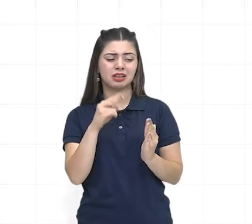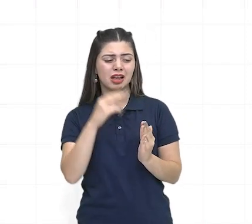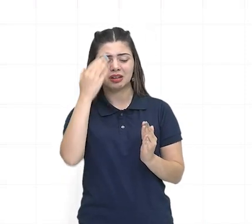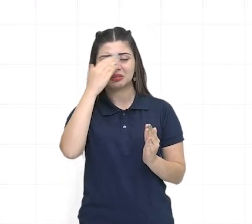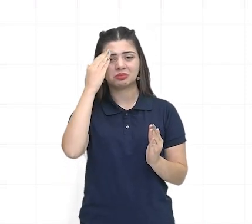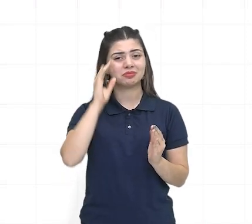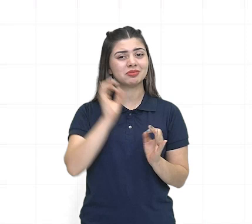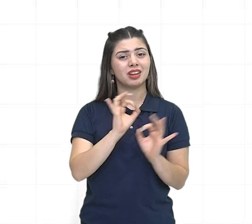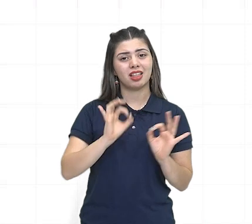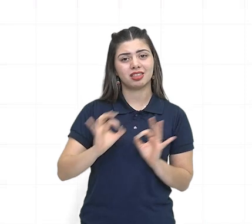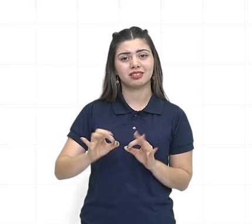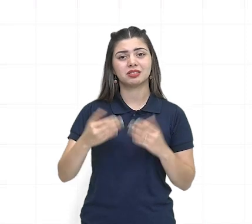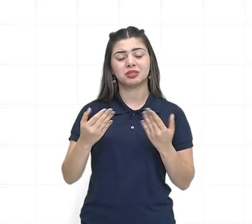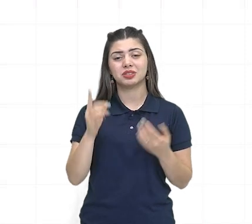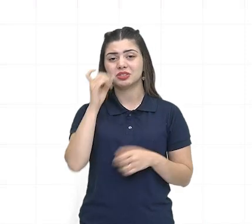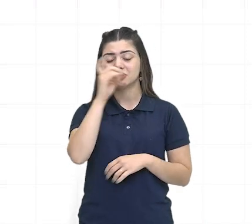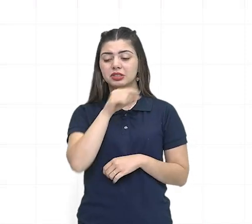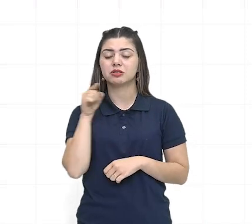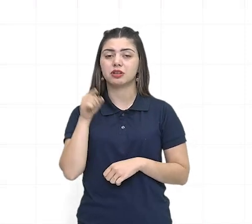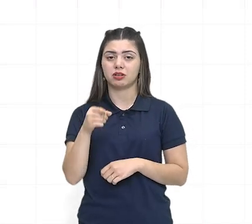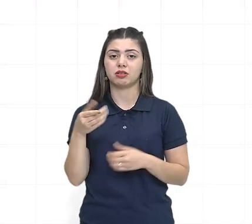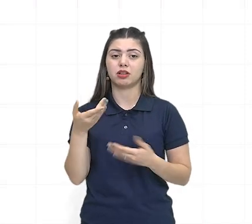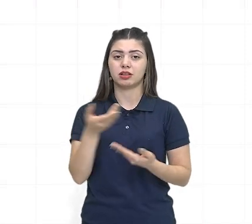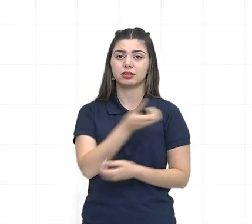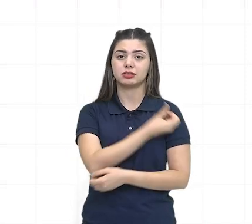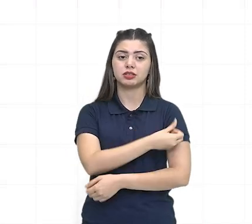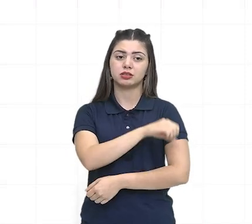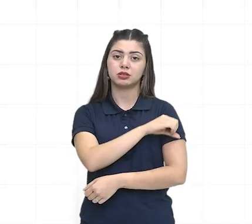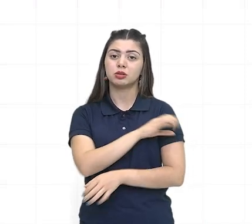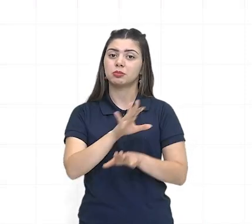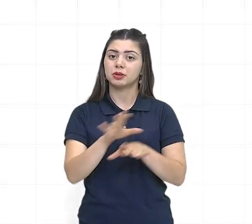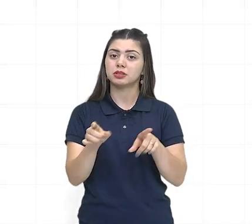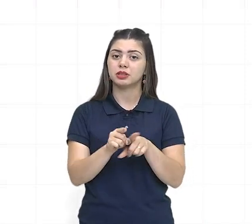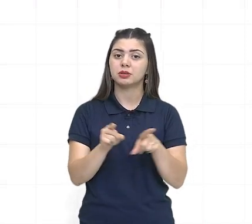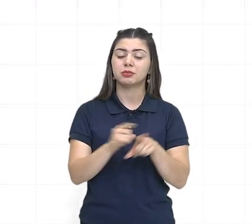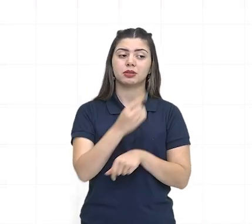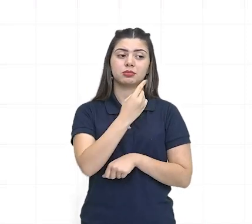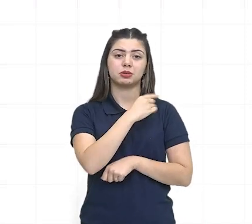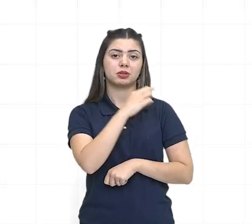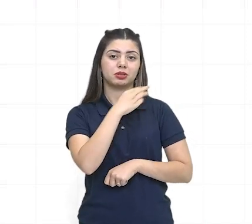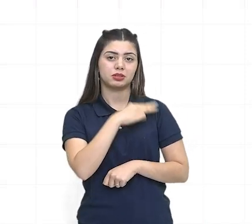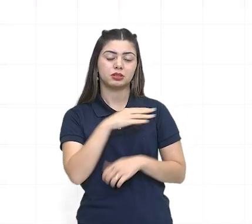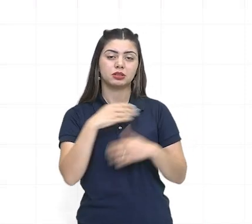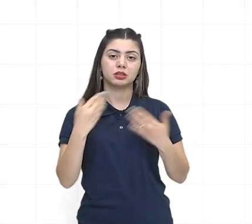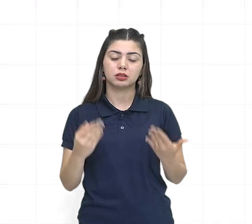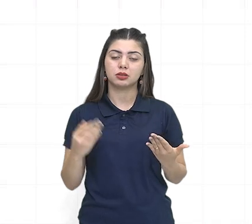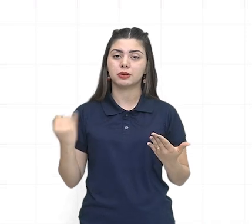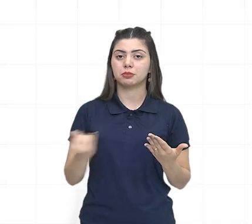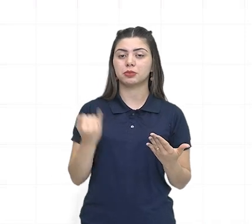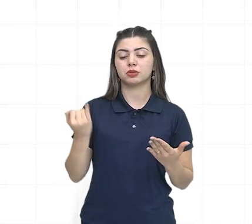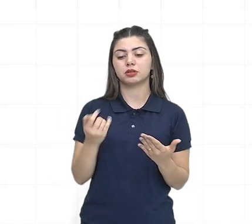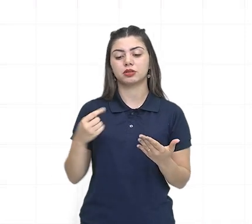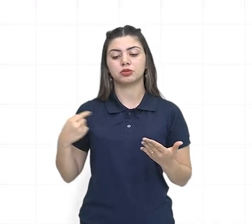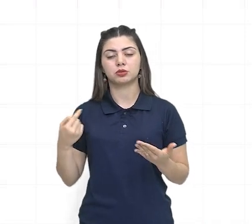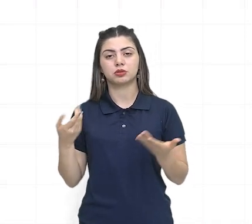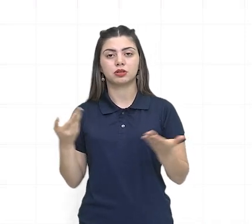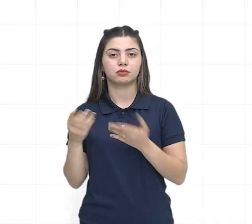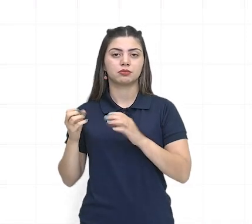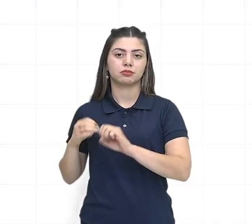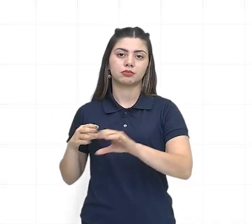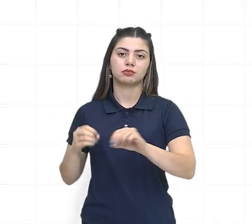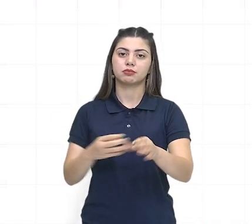não só no ensino fundamental, como também no ensino médio. Então, por isso, é necessário que a gente se apodere